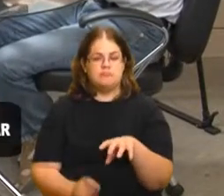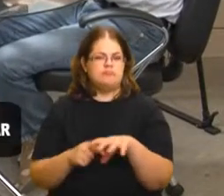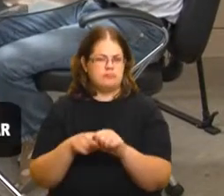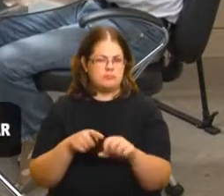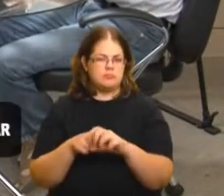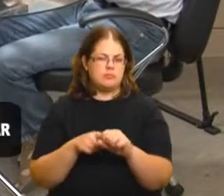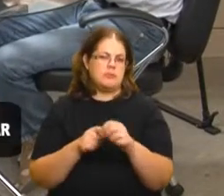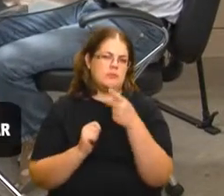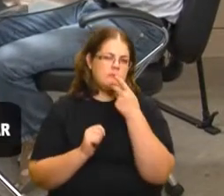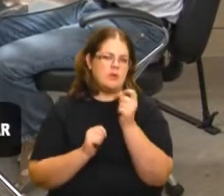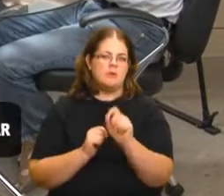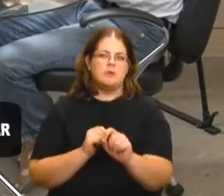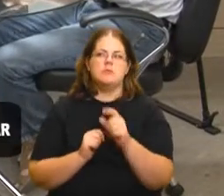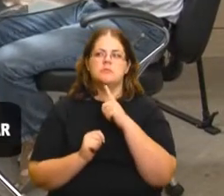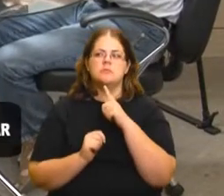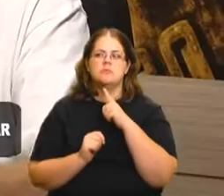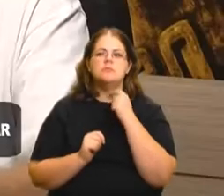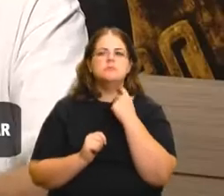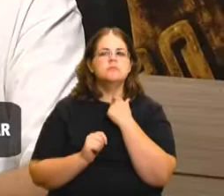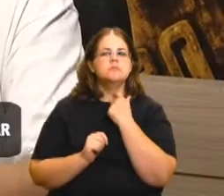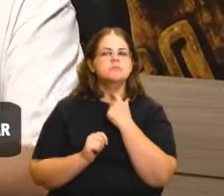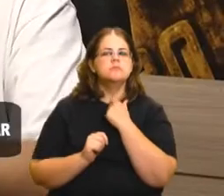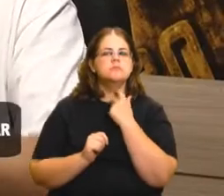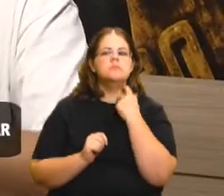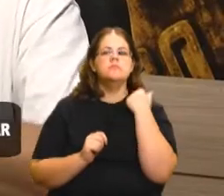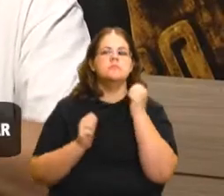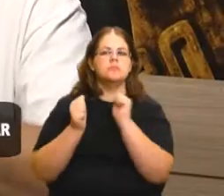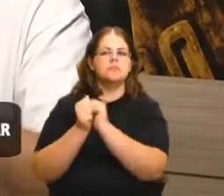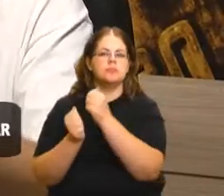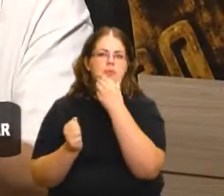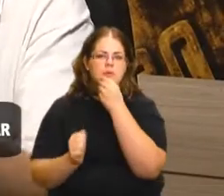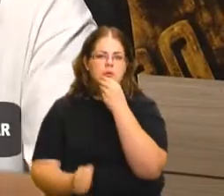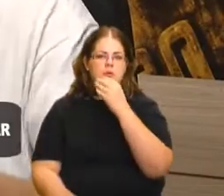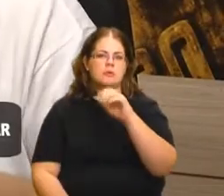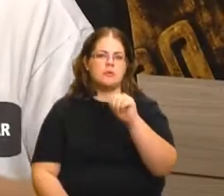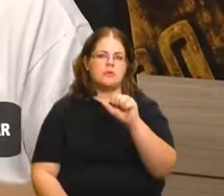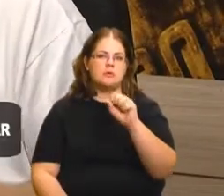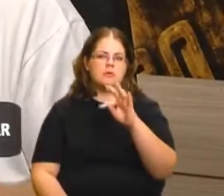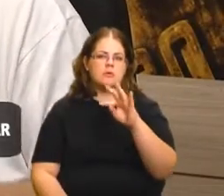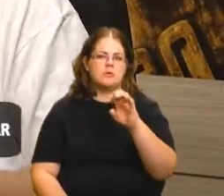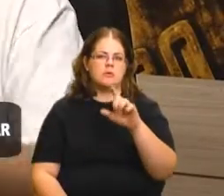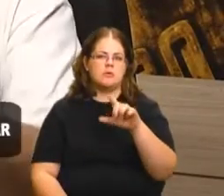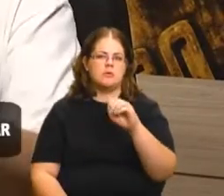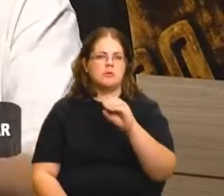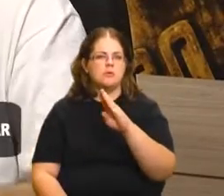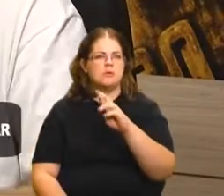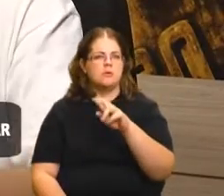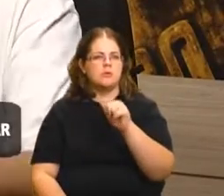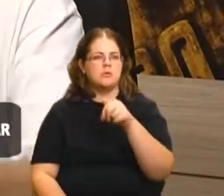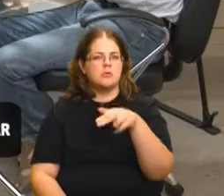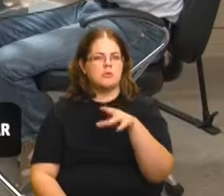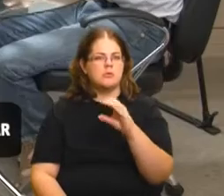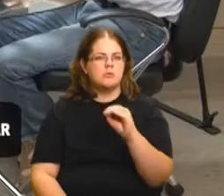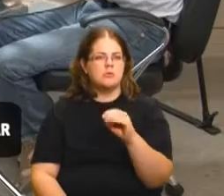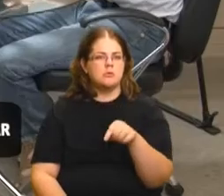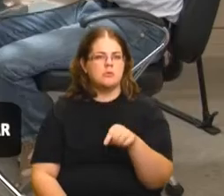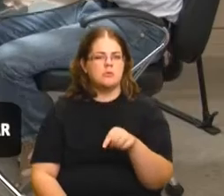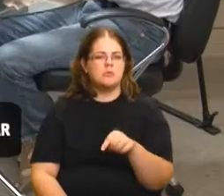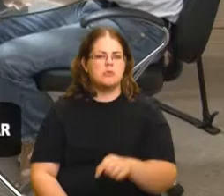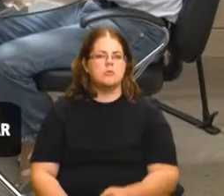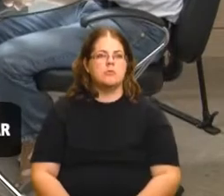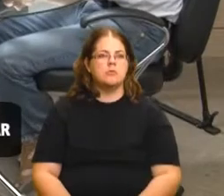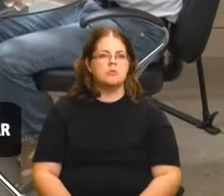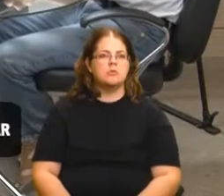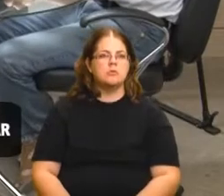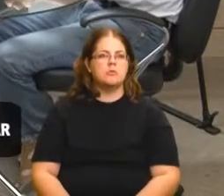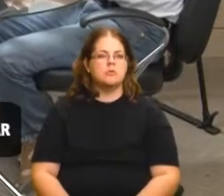os bajuladores da época diziam, esse é um grupo intelectualizado, o general Castelo Branco é um intelectual, o Golbery é um intelectual. O Golbery tem